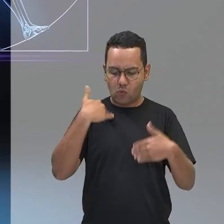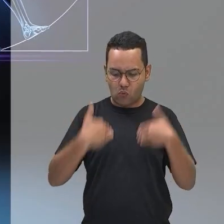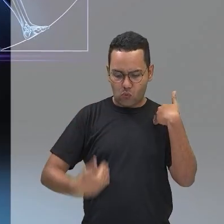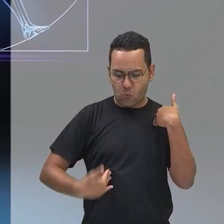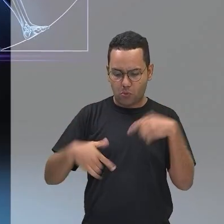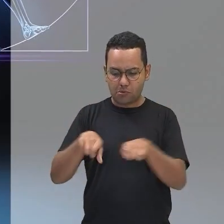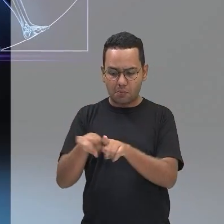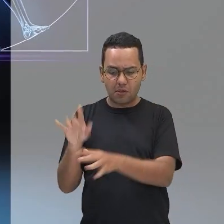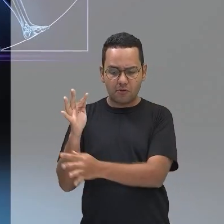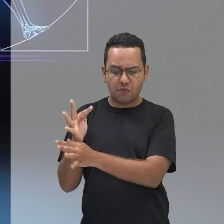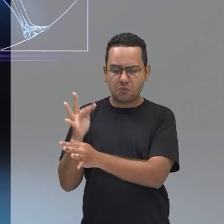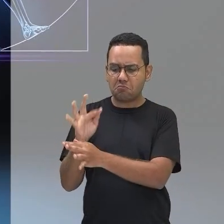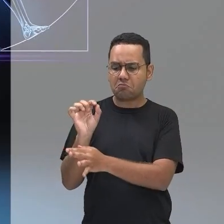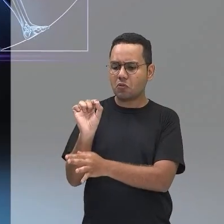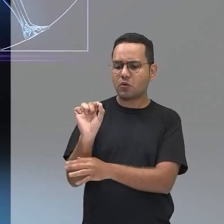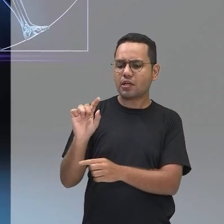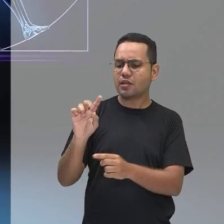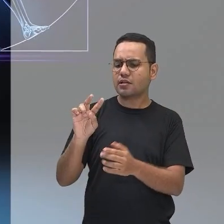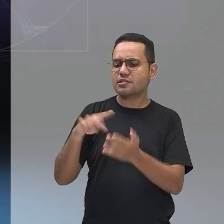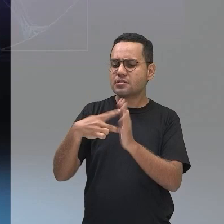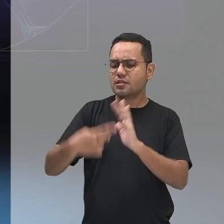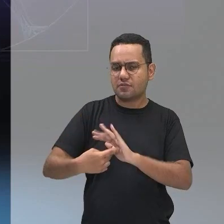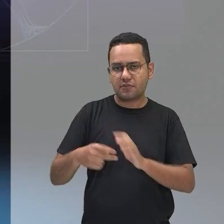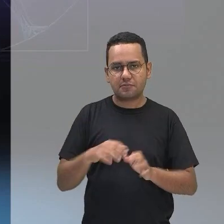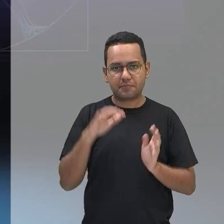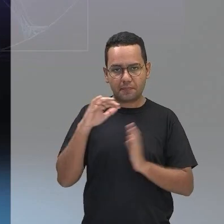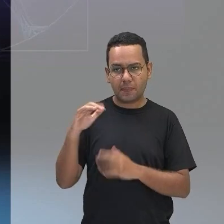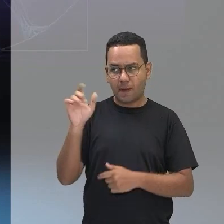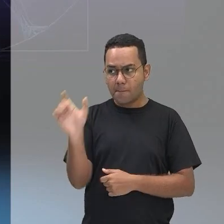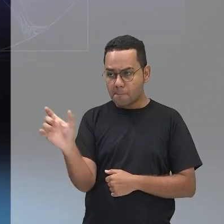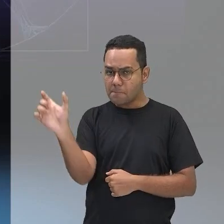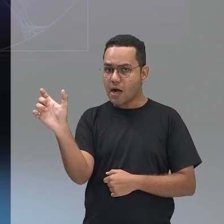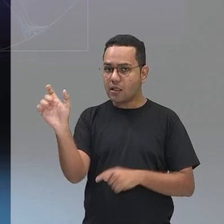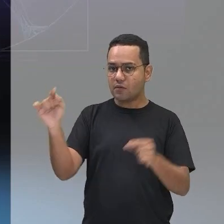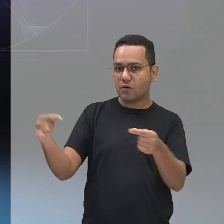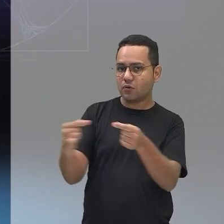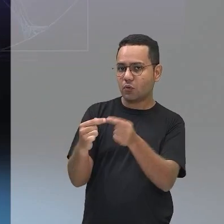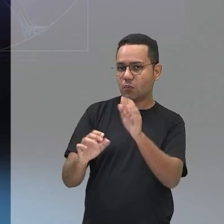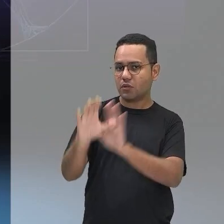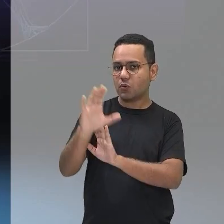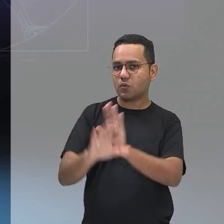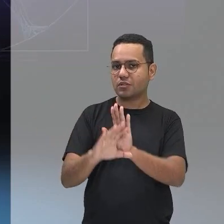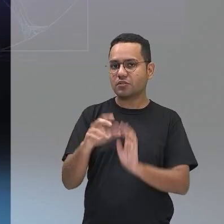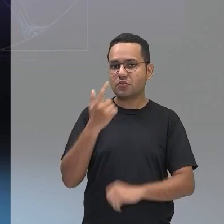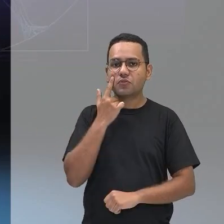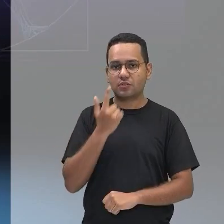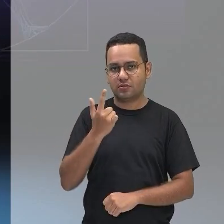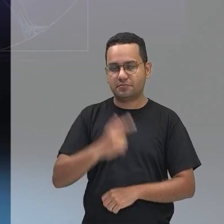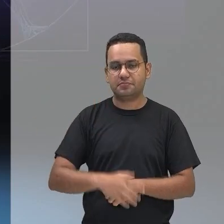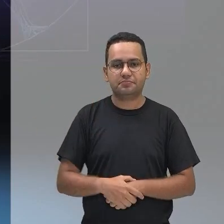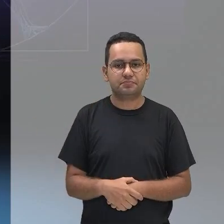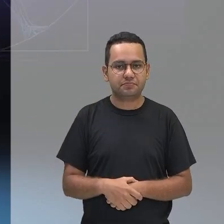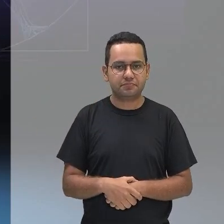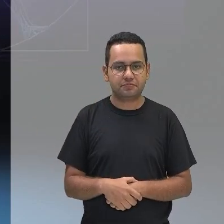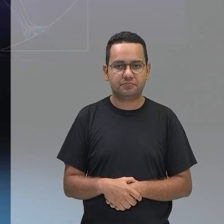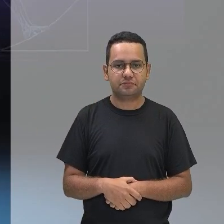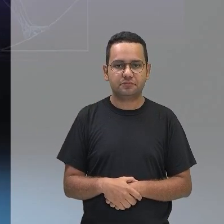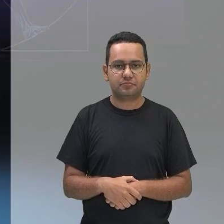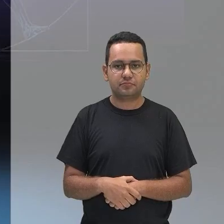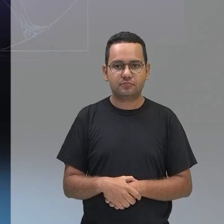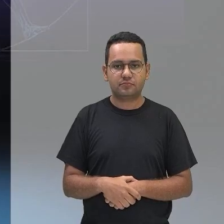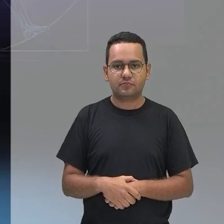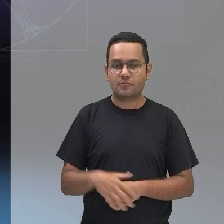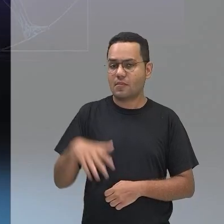menos o conceito. O que é isso? O que seria a biofísica? Então tá aí para vocês verem, né? Podemos dizer que a biofísica é